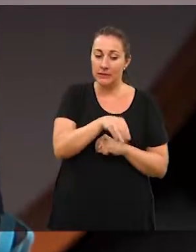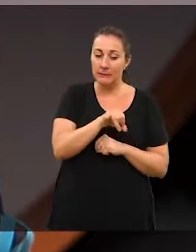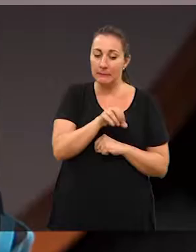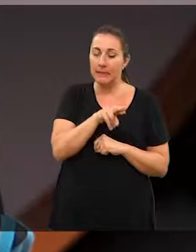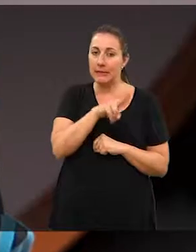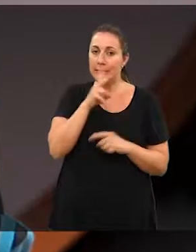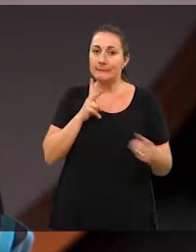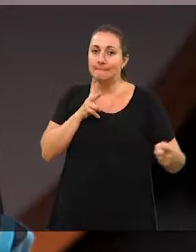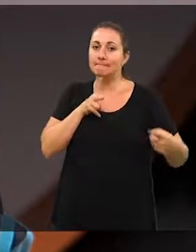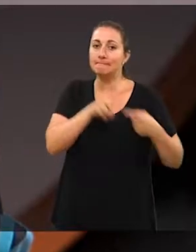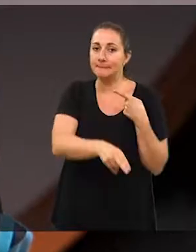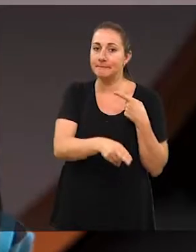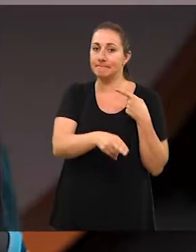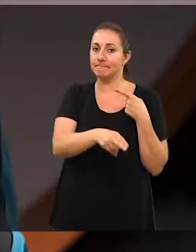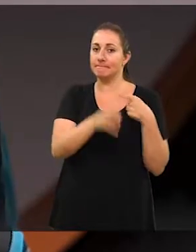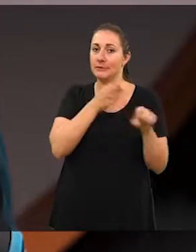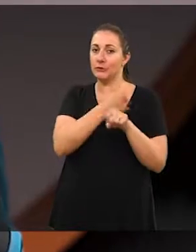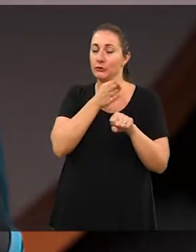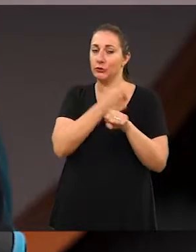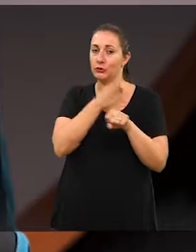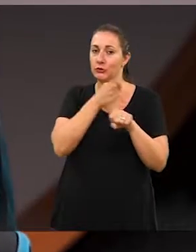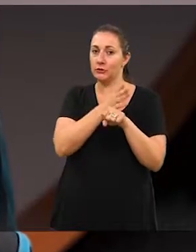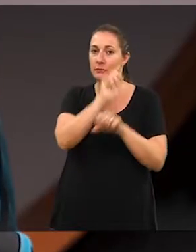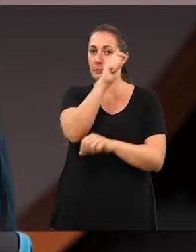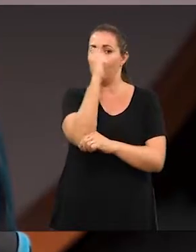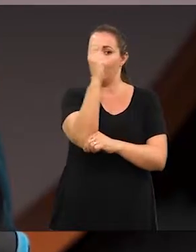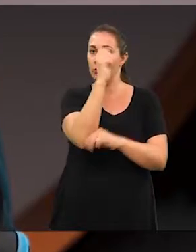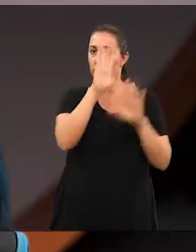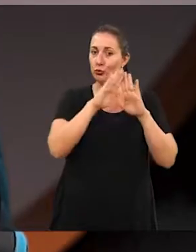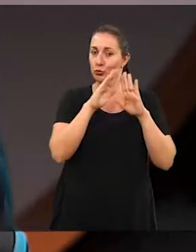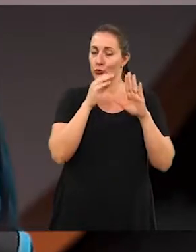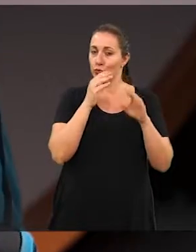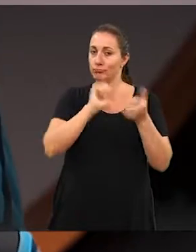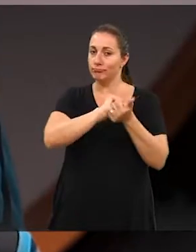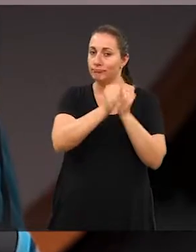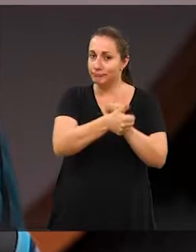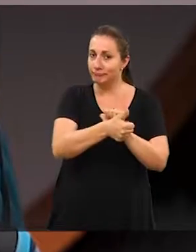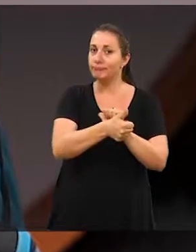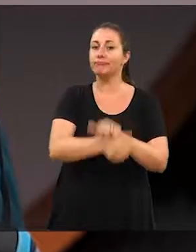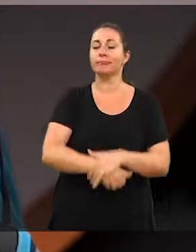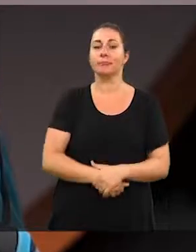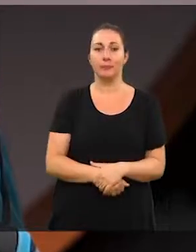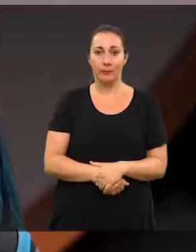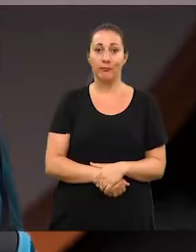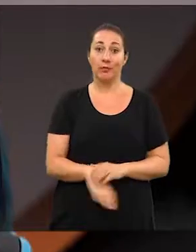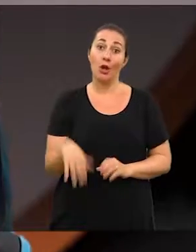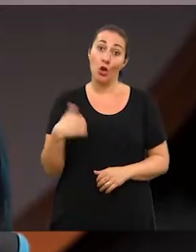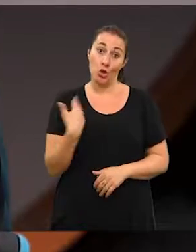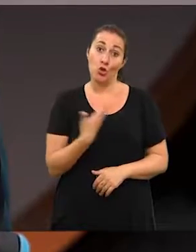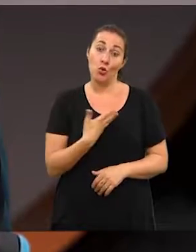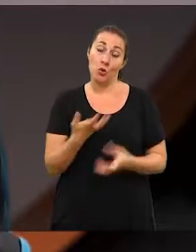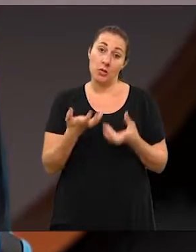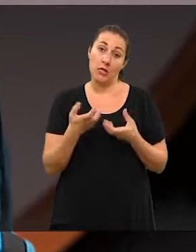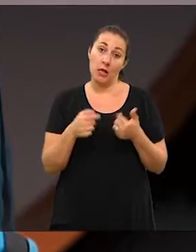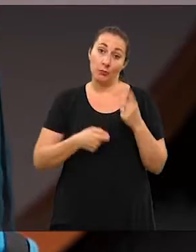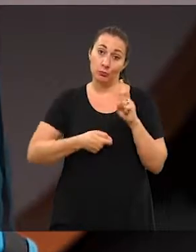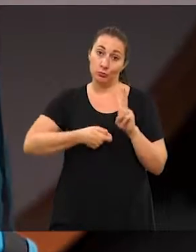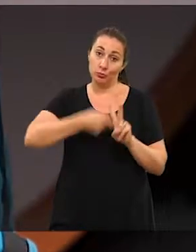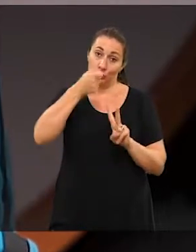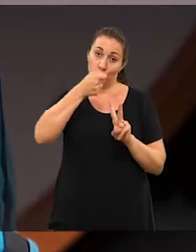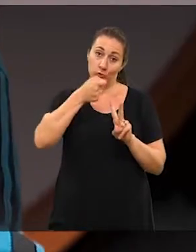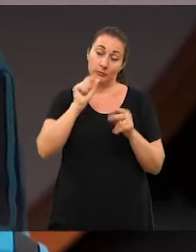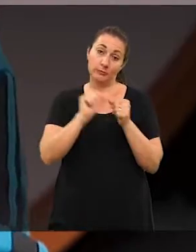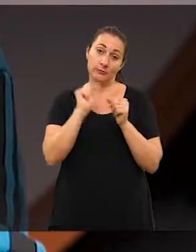suprimido. Dos Jogos Escolares do Rio Grande do Sul, a gente, então, vai fazer em